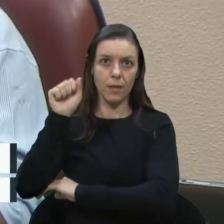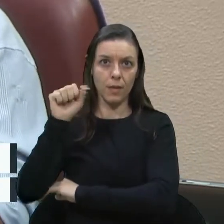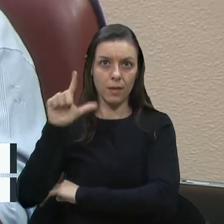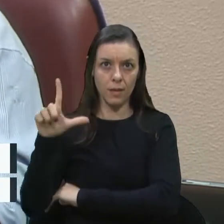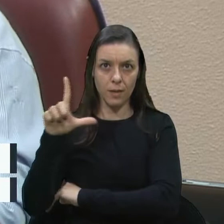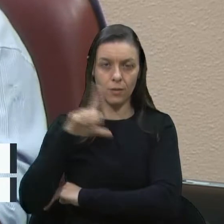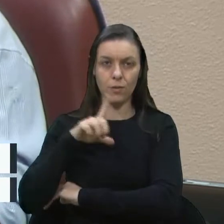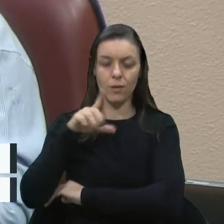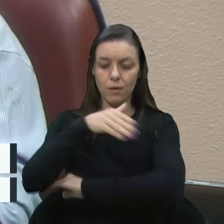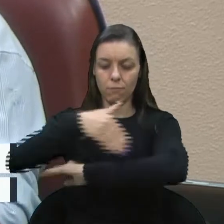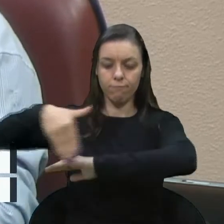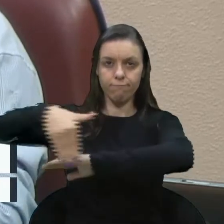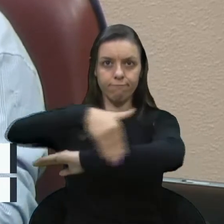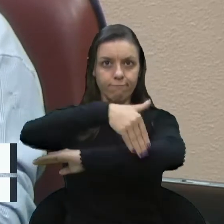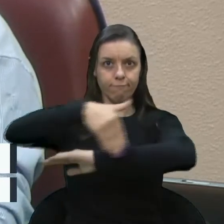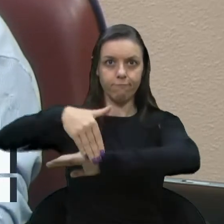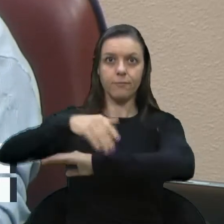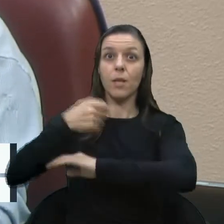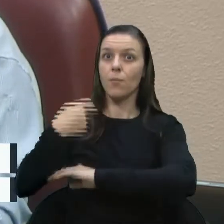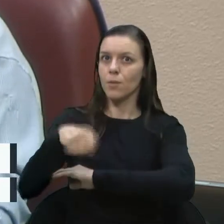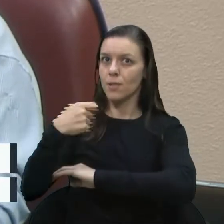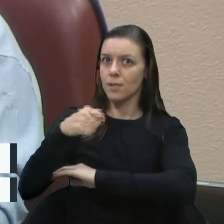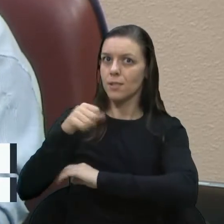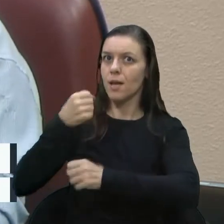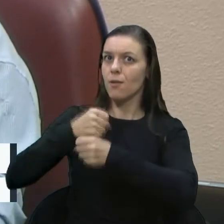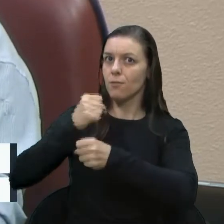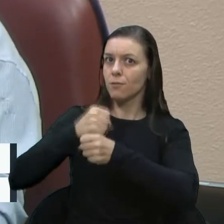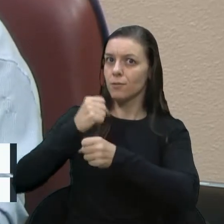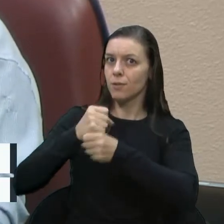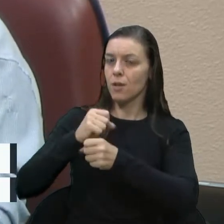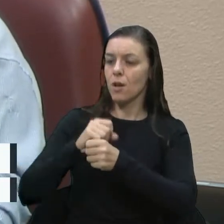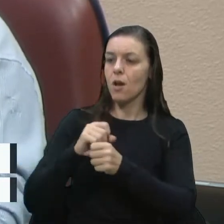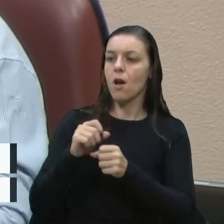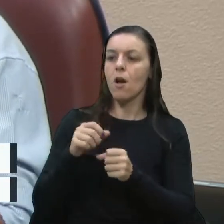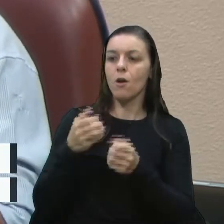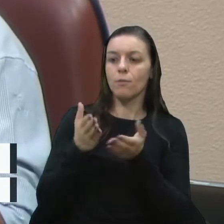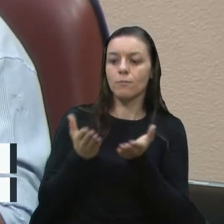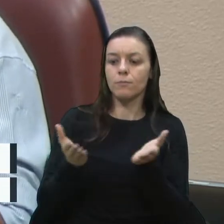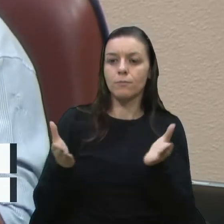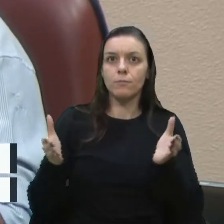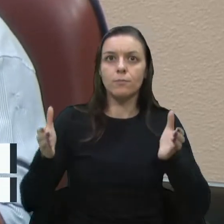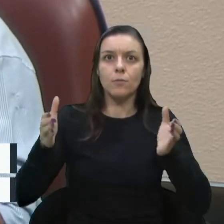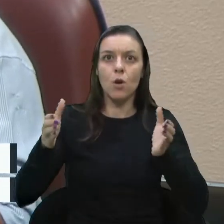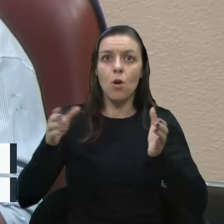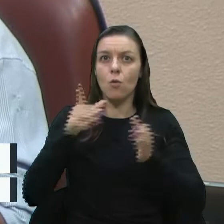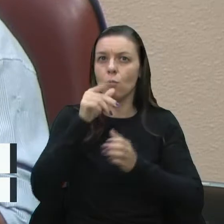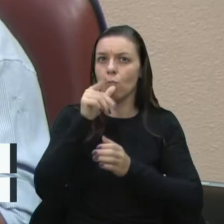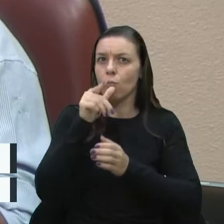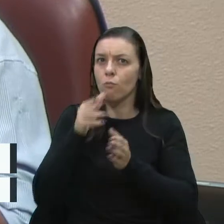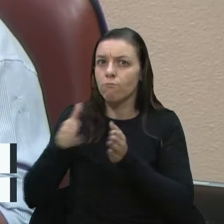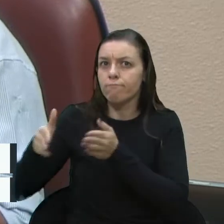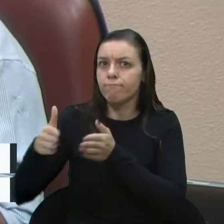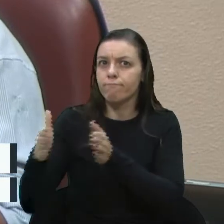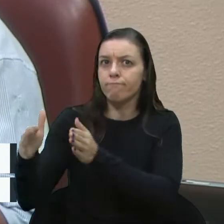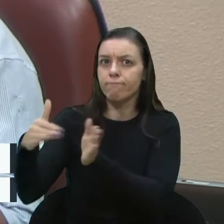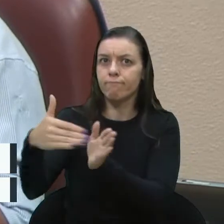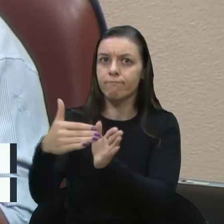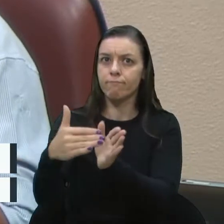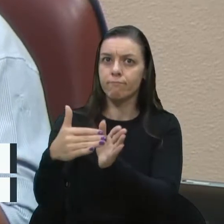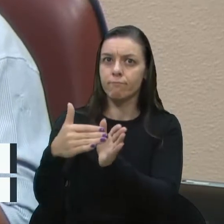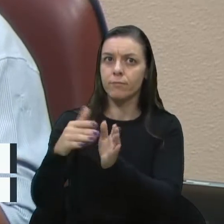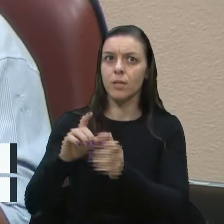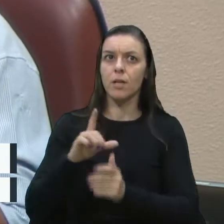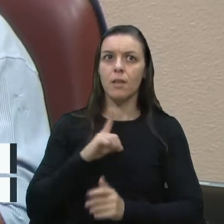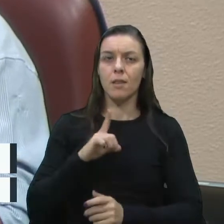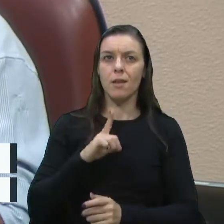plenamente com Vossa Senhoria que precisamos construir piscinões. O nobre colega Bortoluz trouxe aqui a